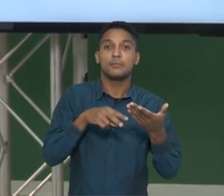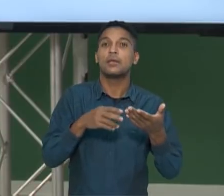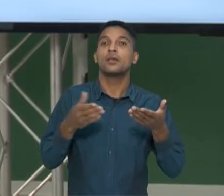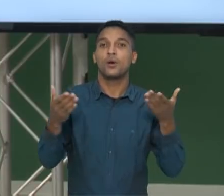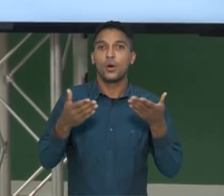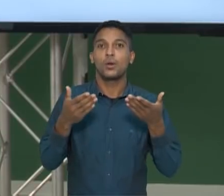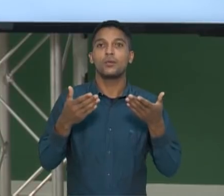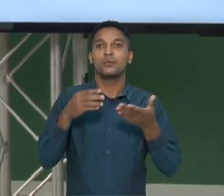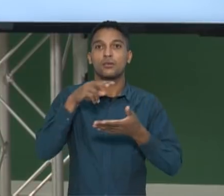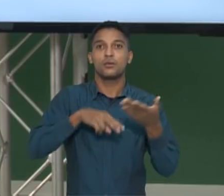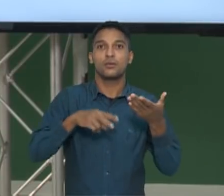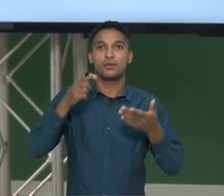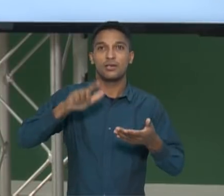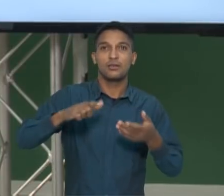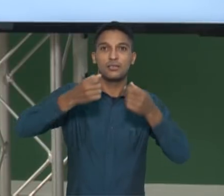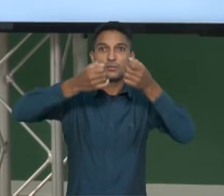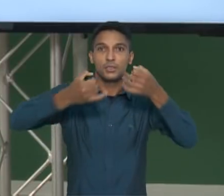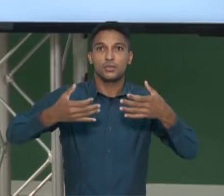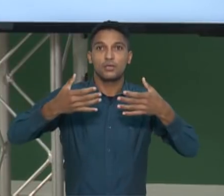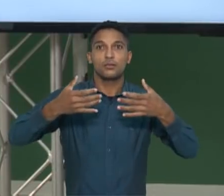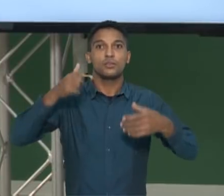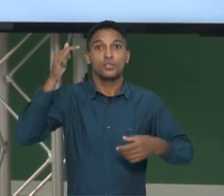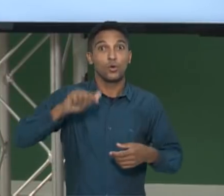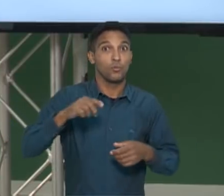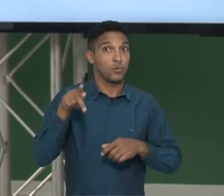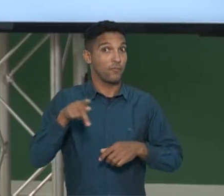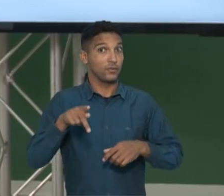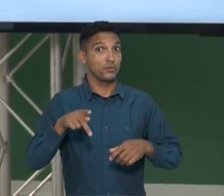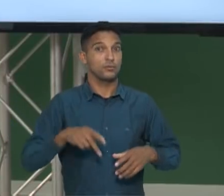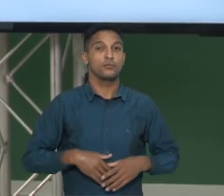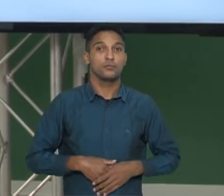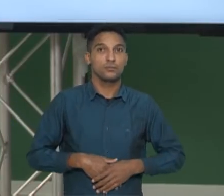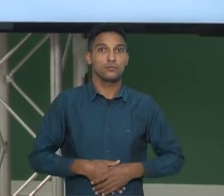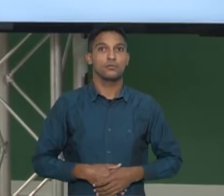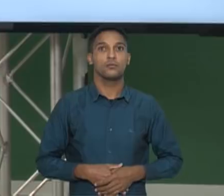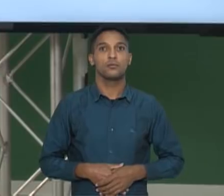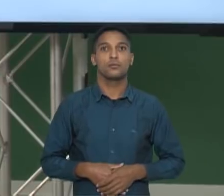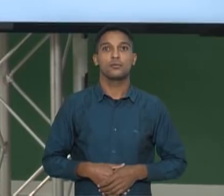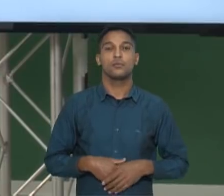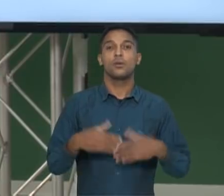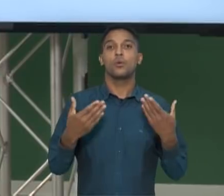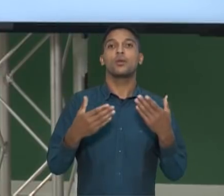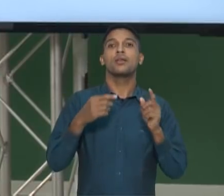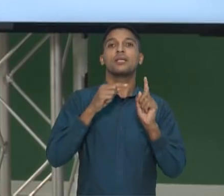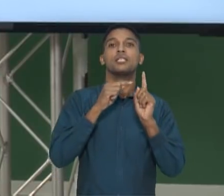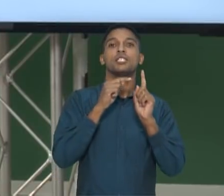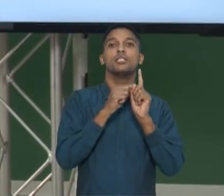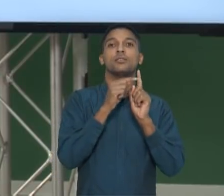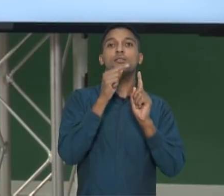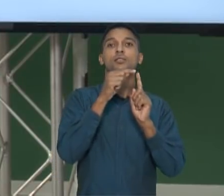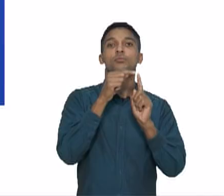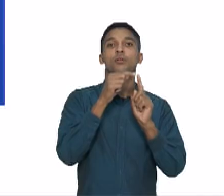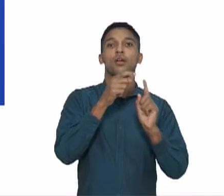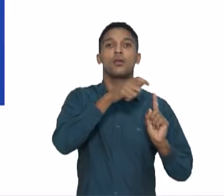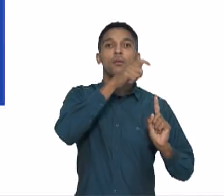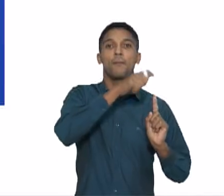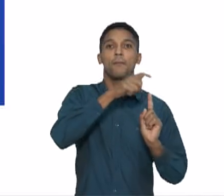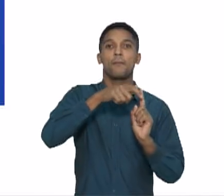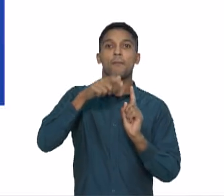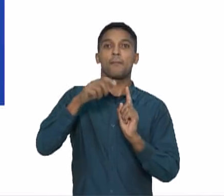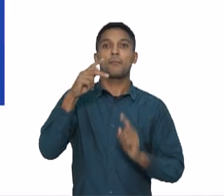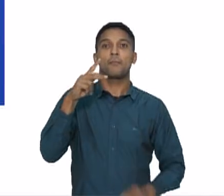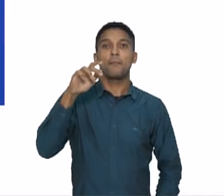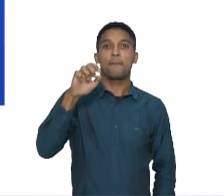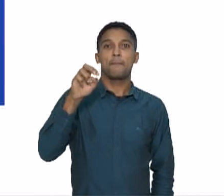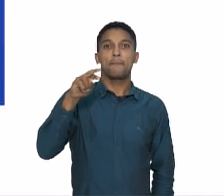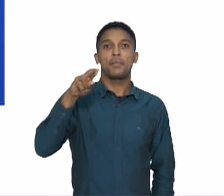gente vai dar aqui um foco, vamos prestar um pouco de atenção na questão dos tipos de personagens também. Então, quanto à atuação